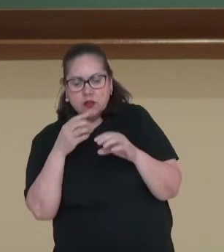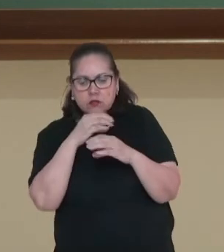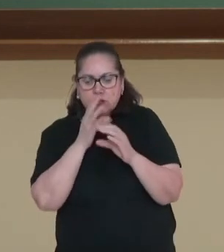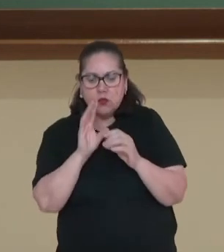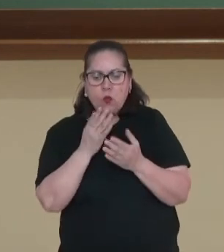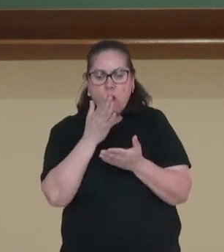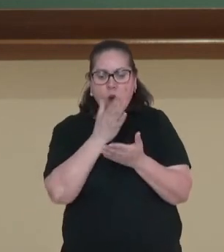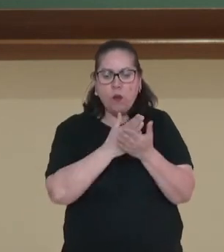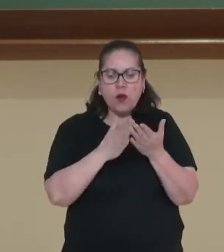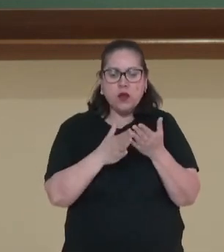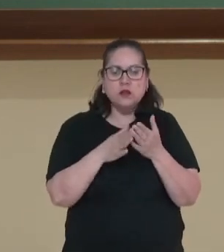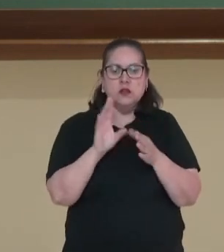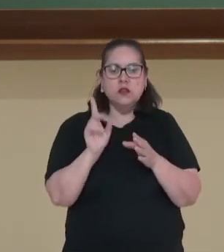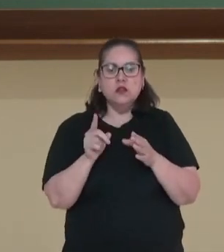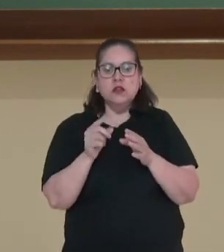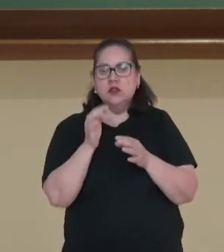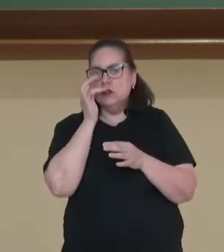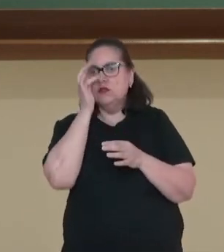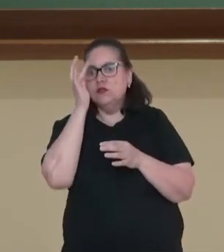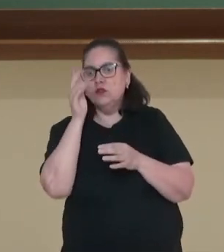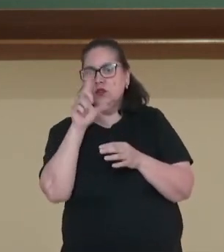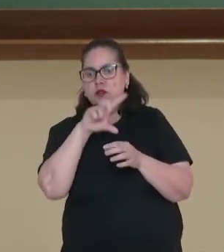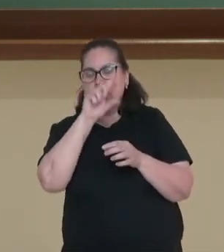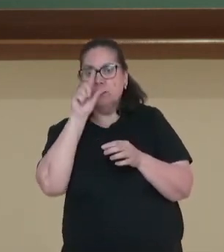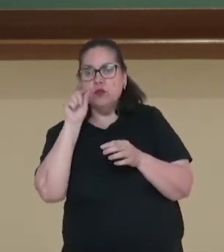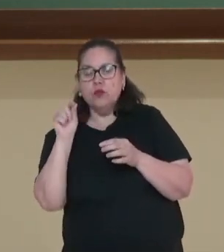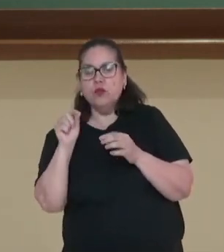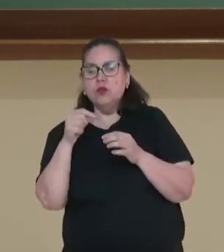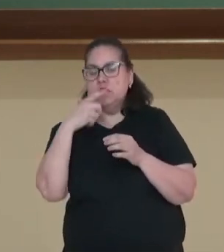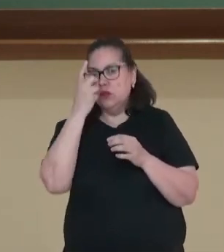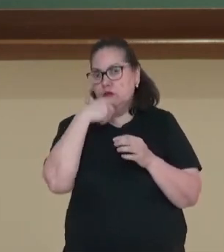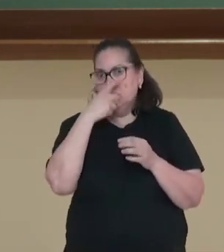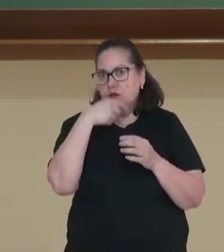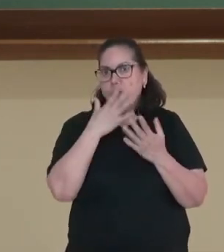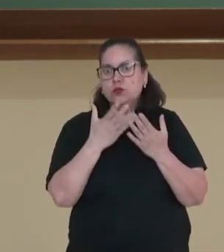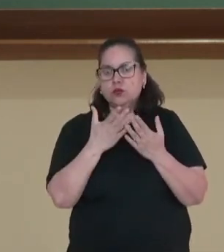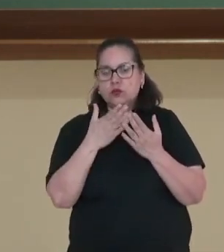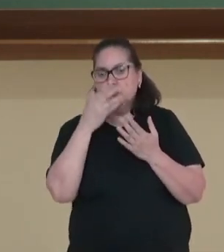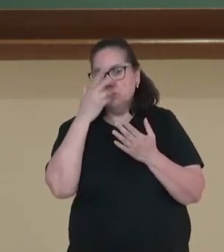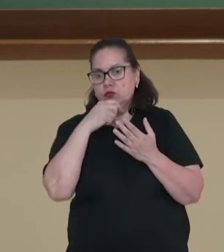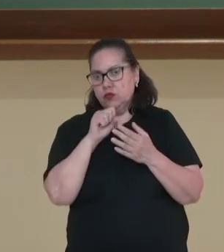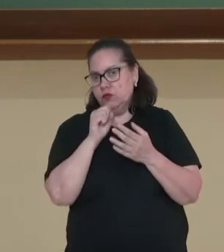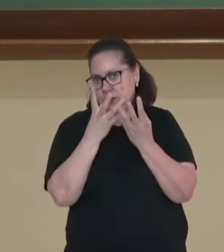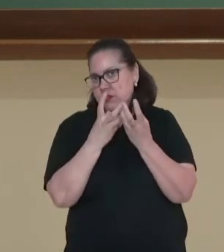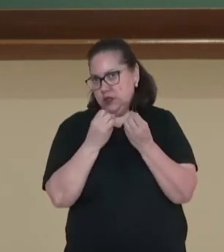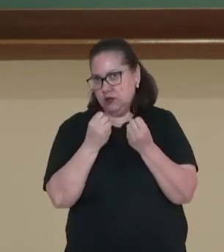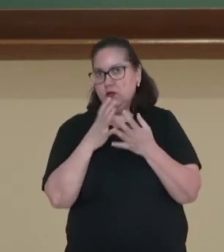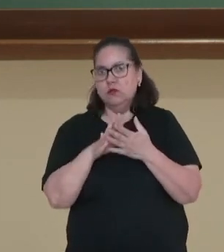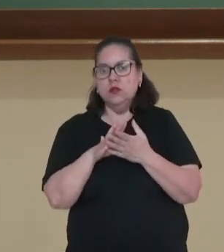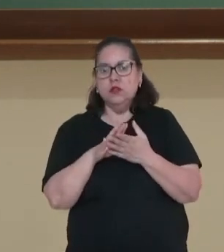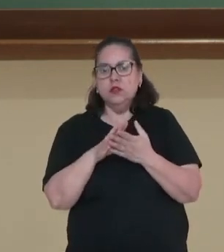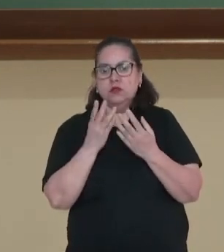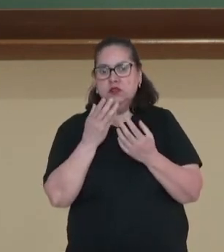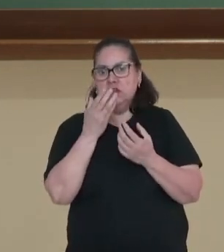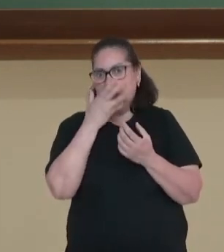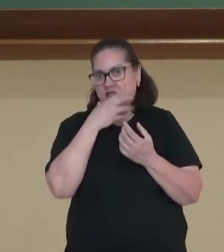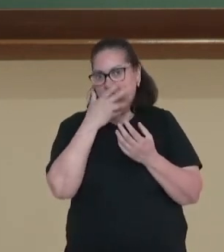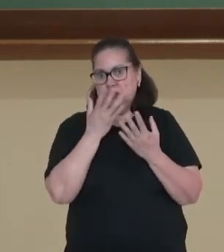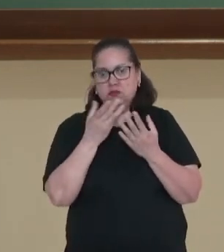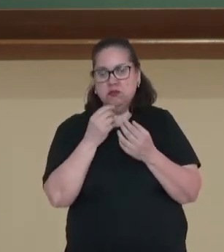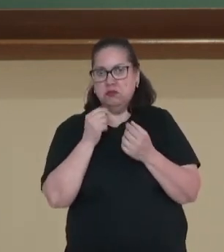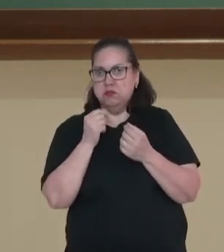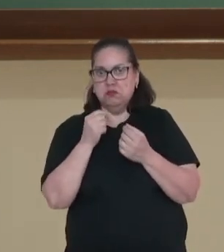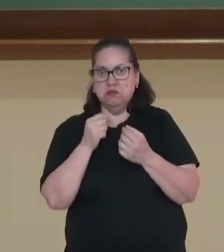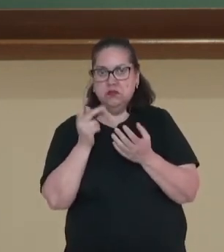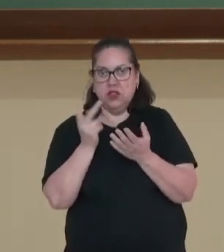qual parte da planta que é, se é a flor, se é a folha, né, se é o fruto. Geralmente o fruto só se ele for seco, né, se for um fruto carnoso já não daria